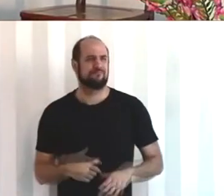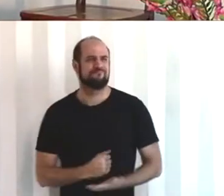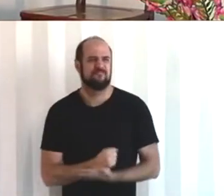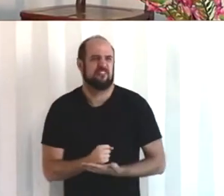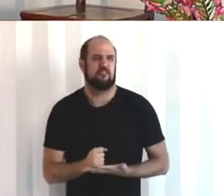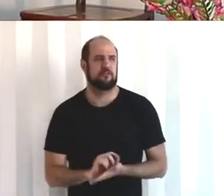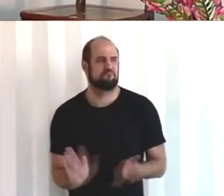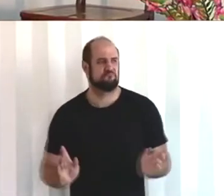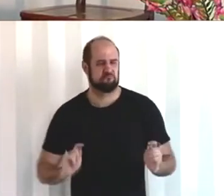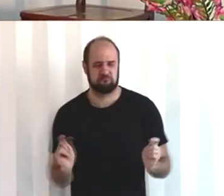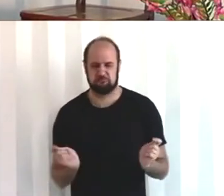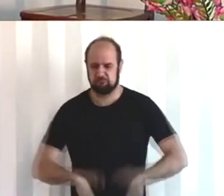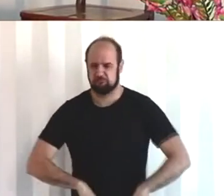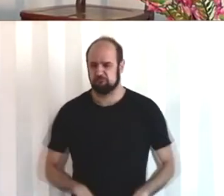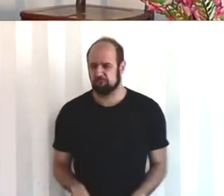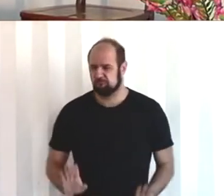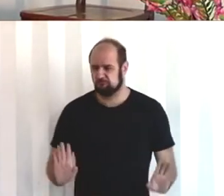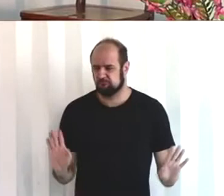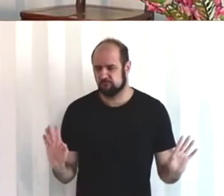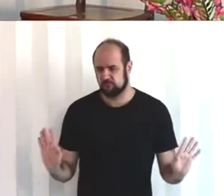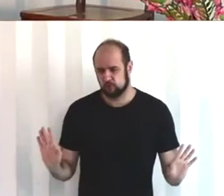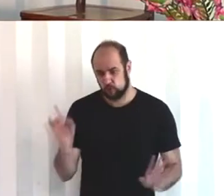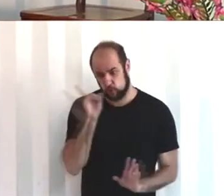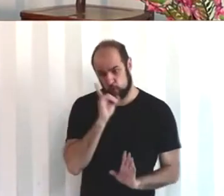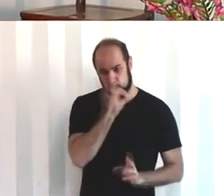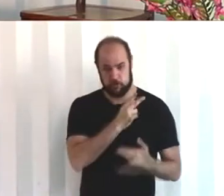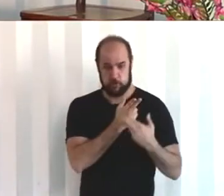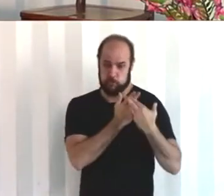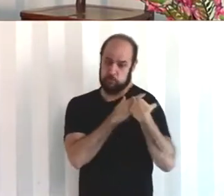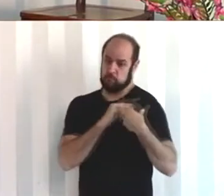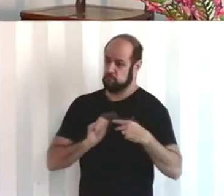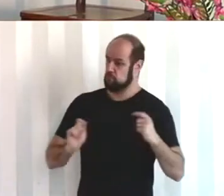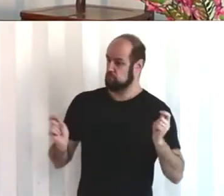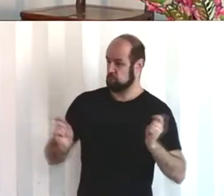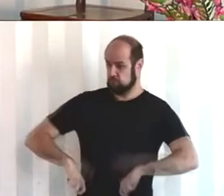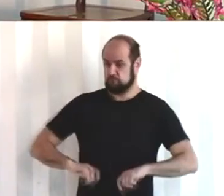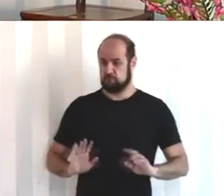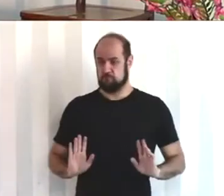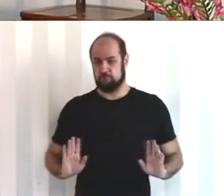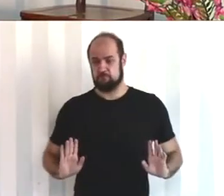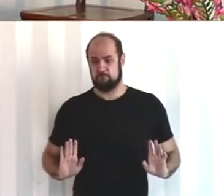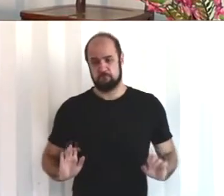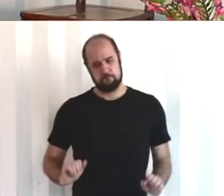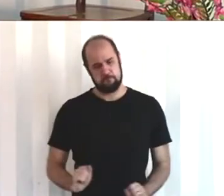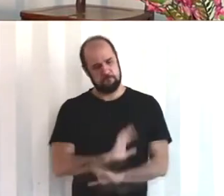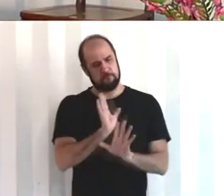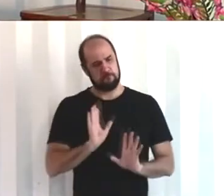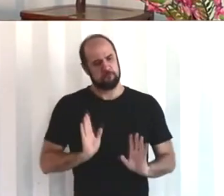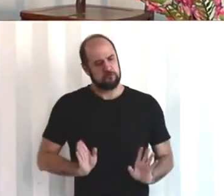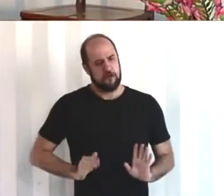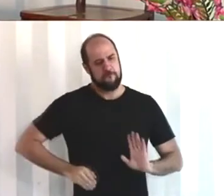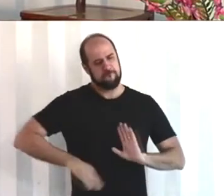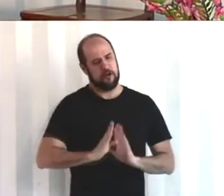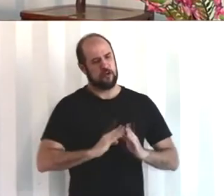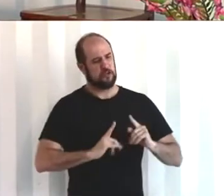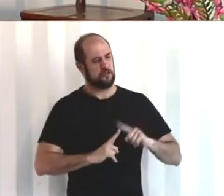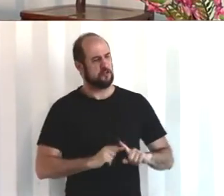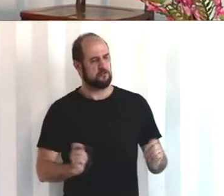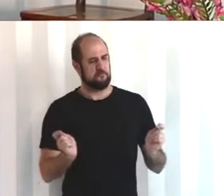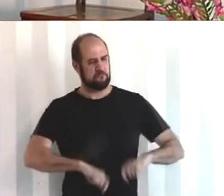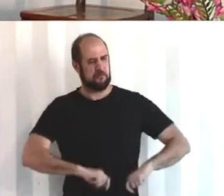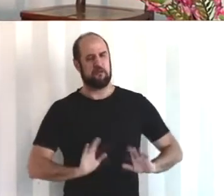cumpri a minha obrigação do domingo, já fui à igreja, já prestei meu serviço religioso,